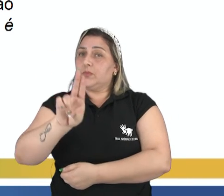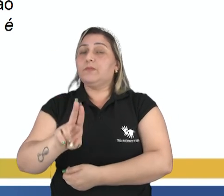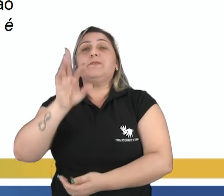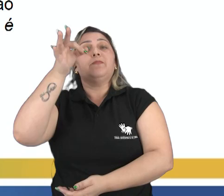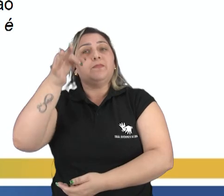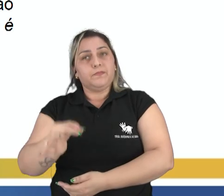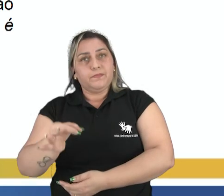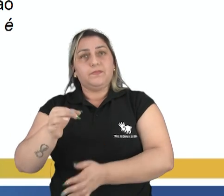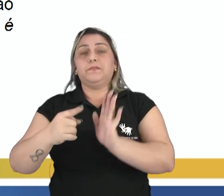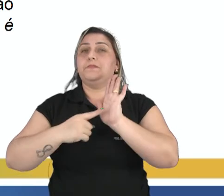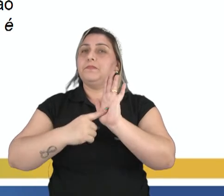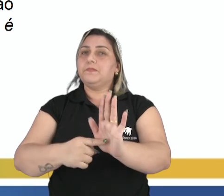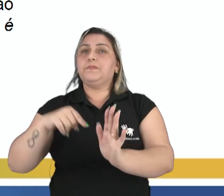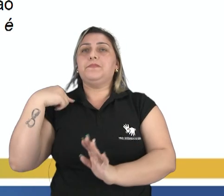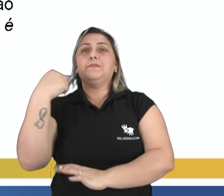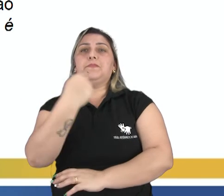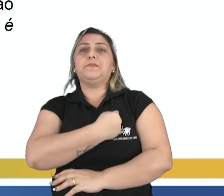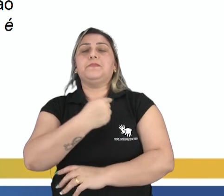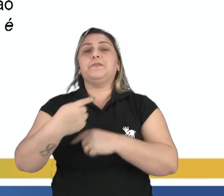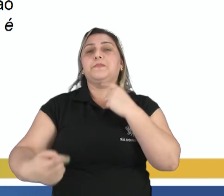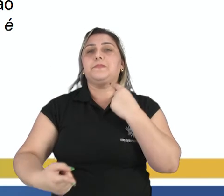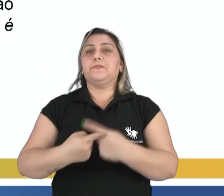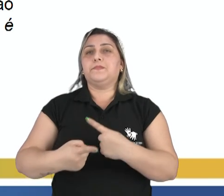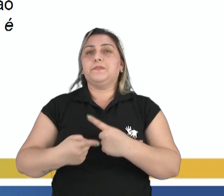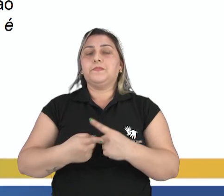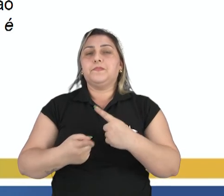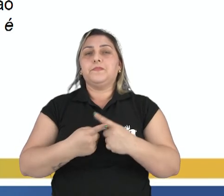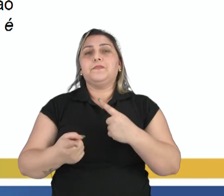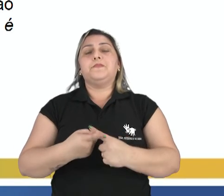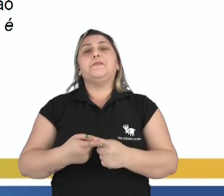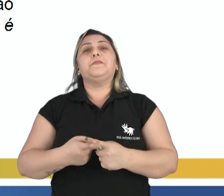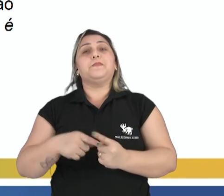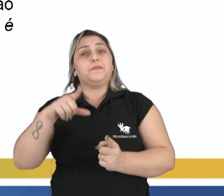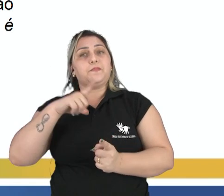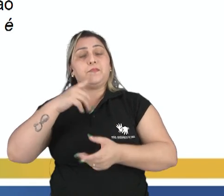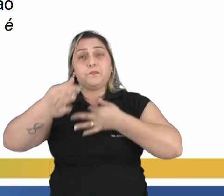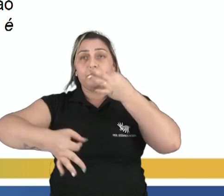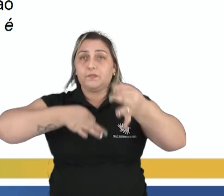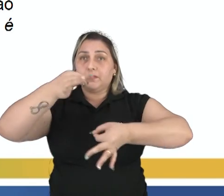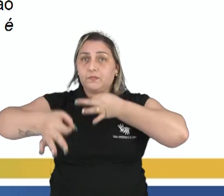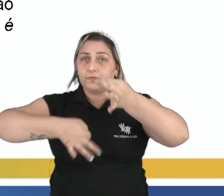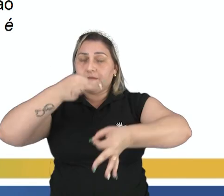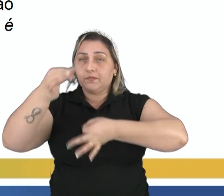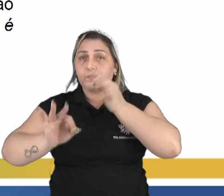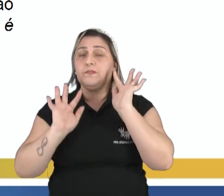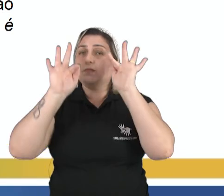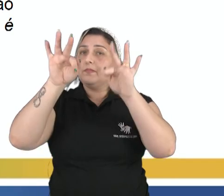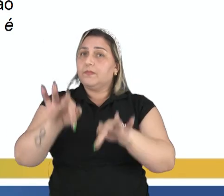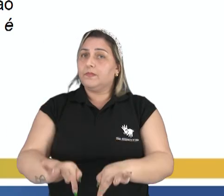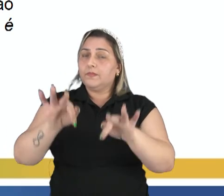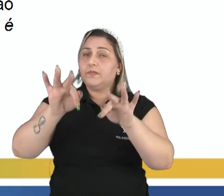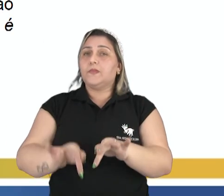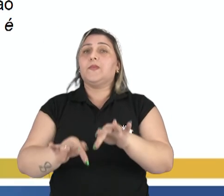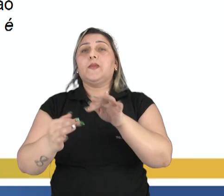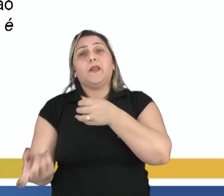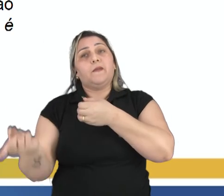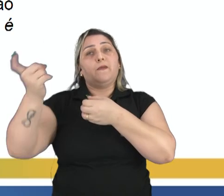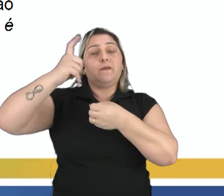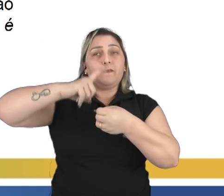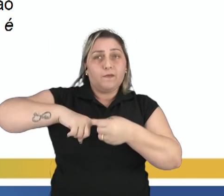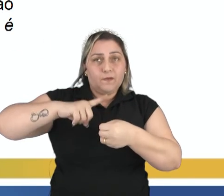pra gente, né, porque ele vai dando ali os argumentos, e no final ele reitera que